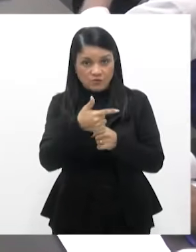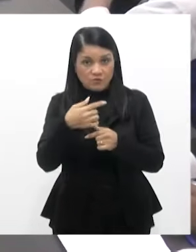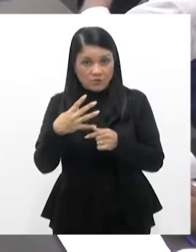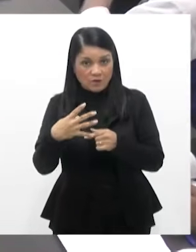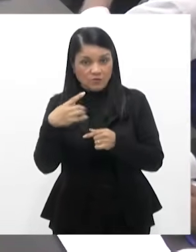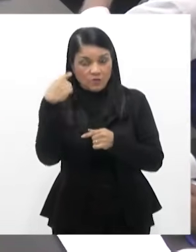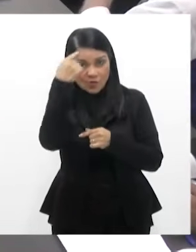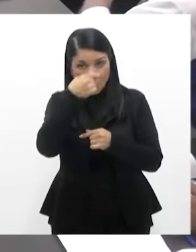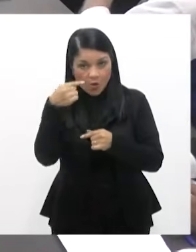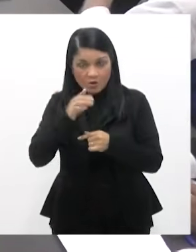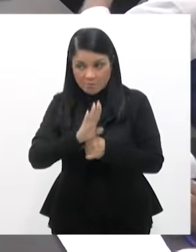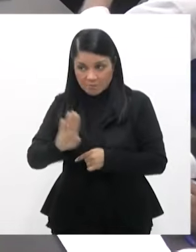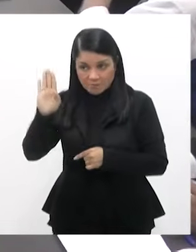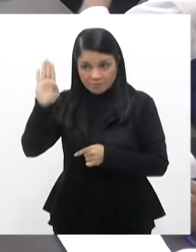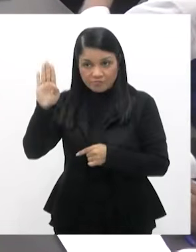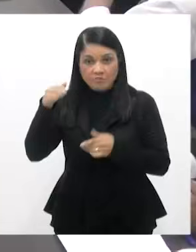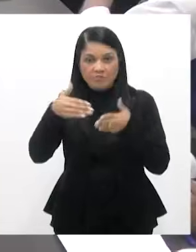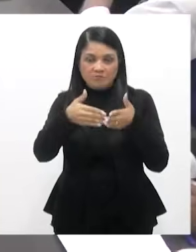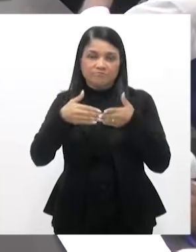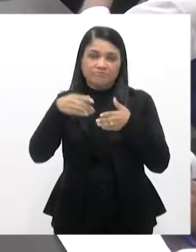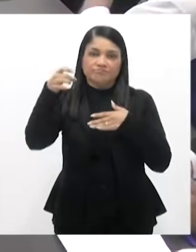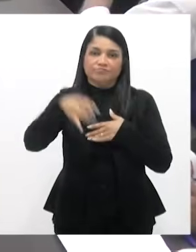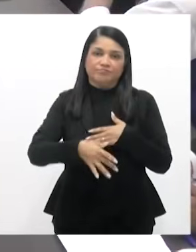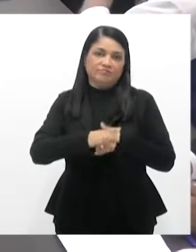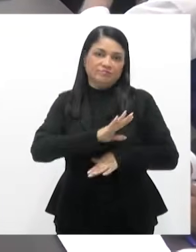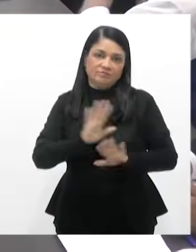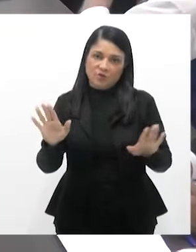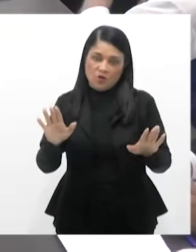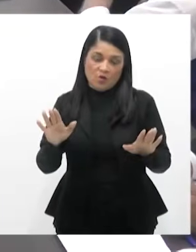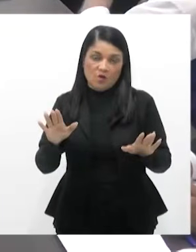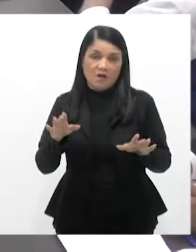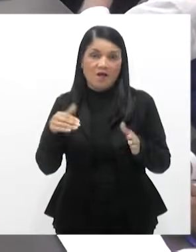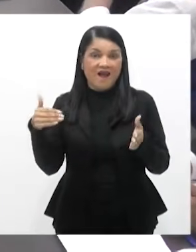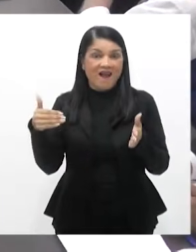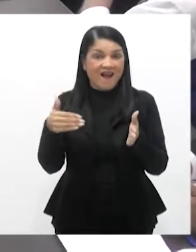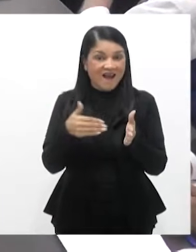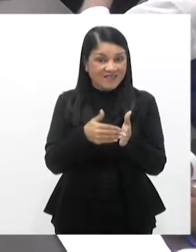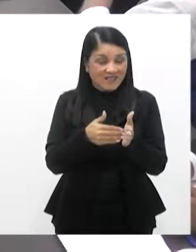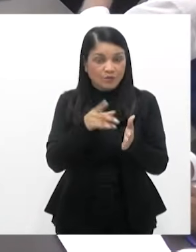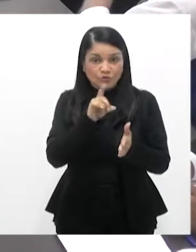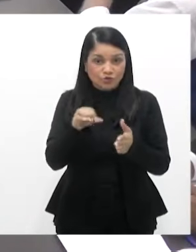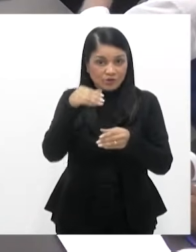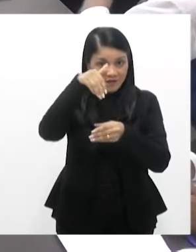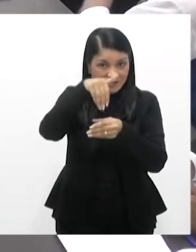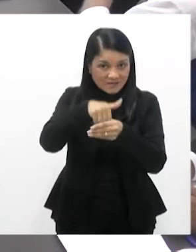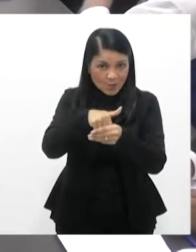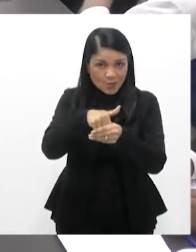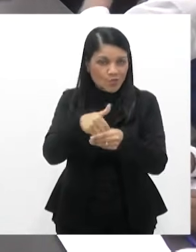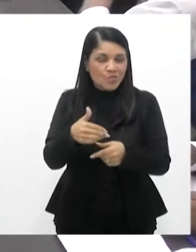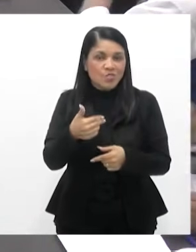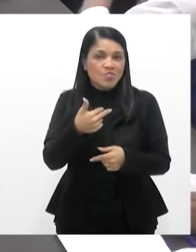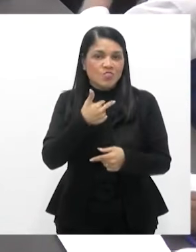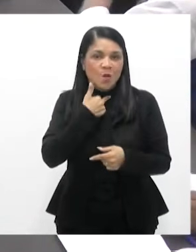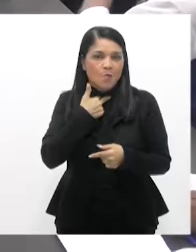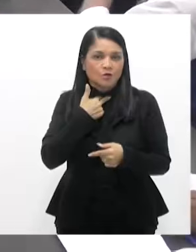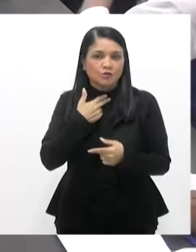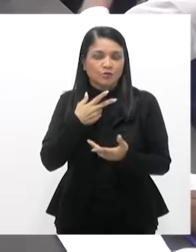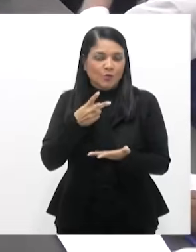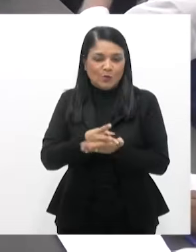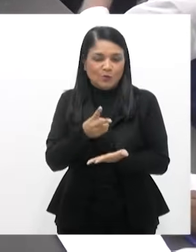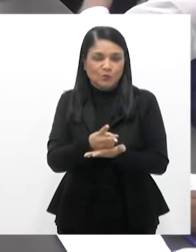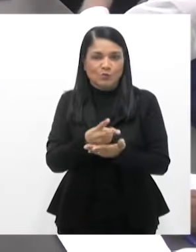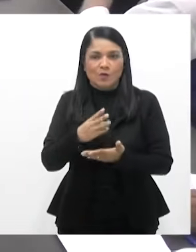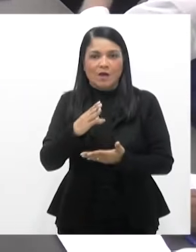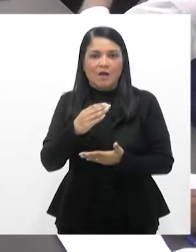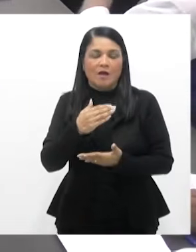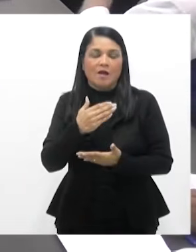ser candidato tem que estar desincompatibilizado. E aí, até a data da eleição, ele tem que estar fora de qualquer cargo público. Perfeito. E lembrando que a tese